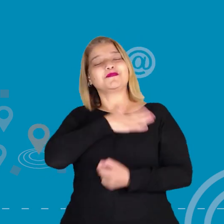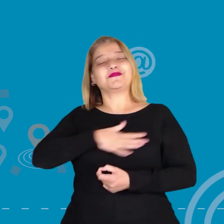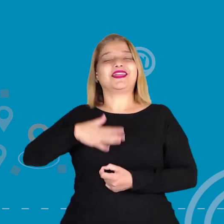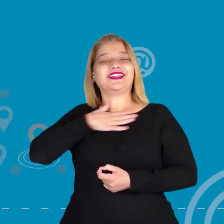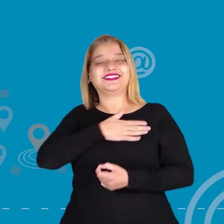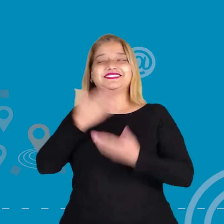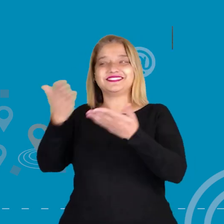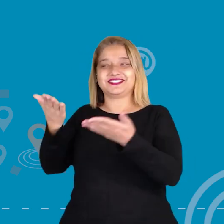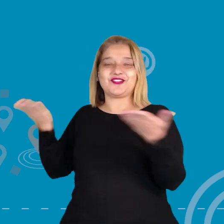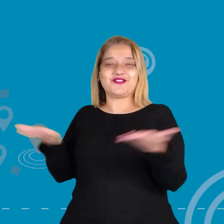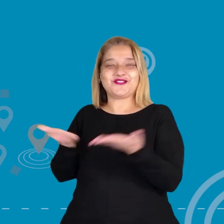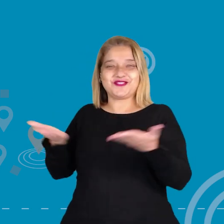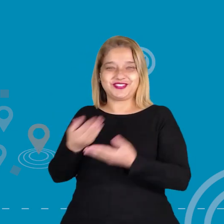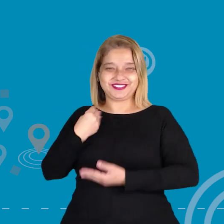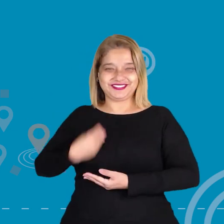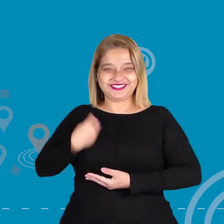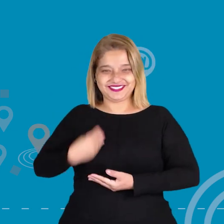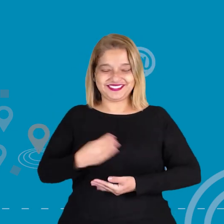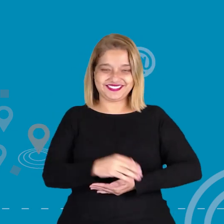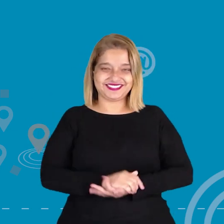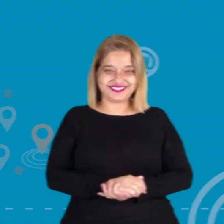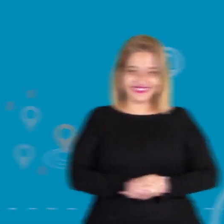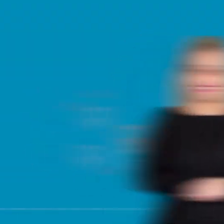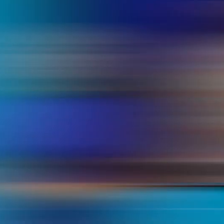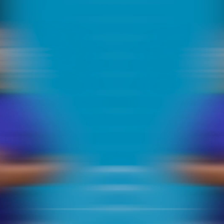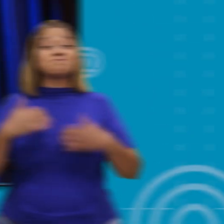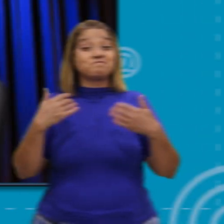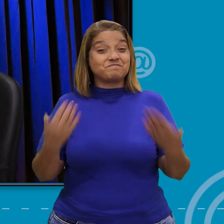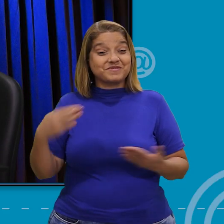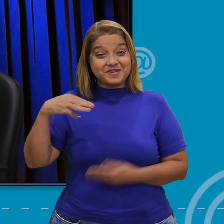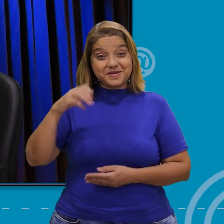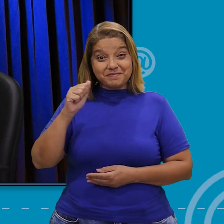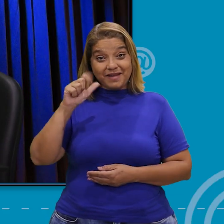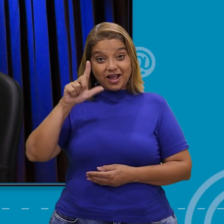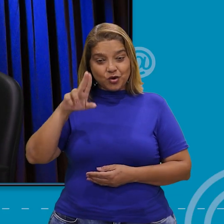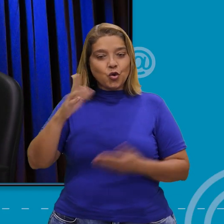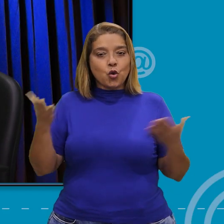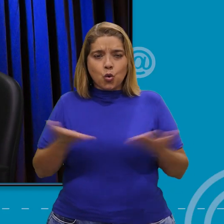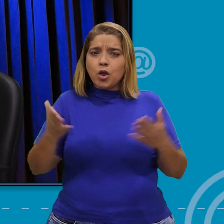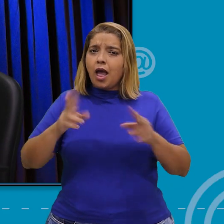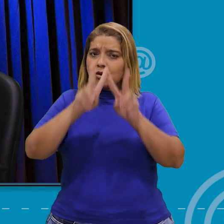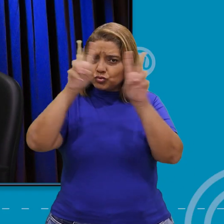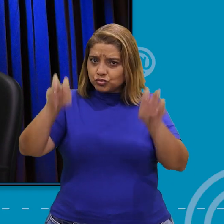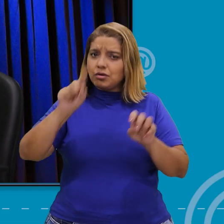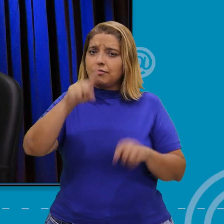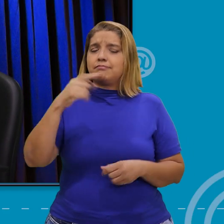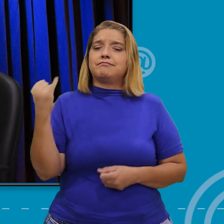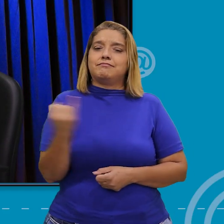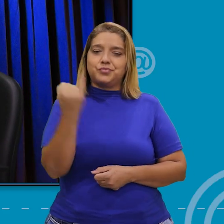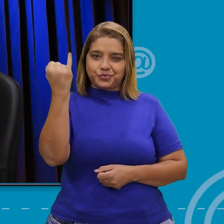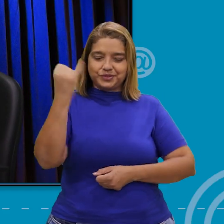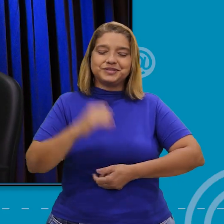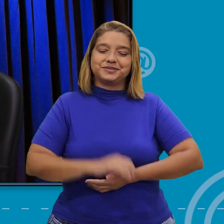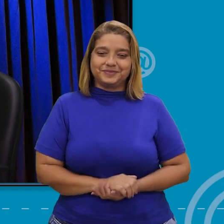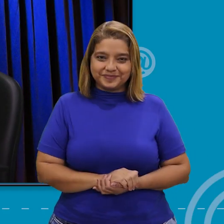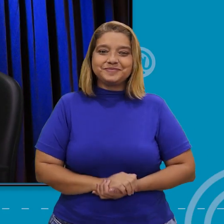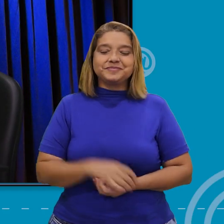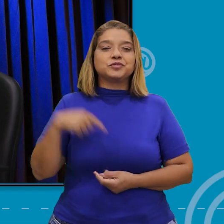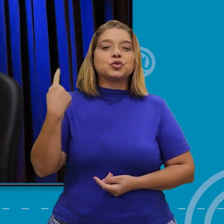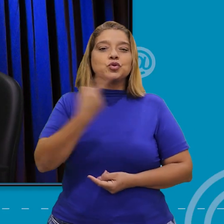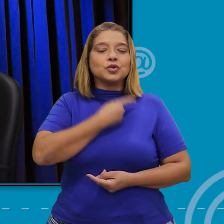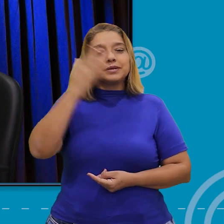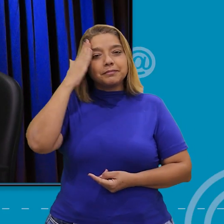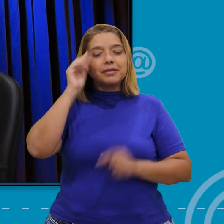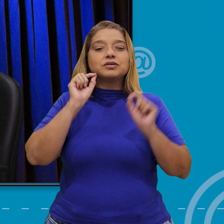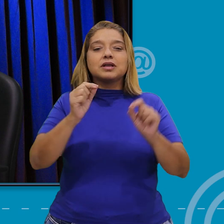TT, Nair, que prazer tê-la aqui conosco. Pois é, Malu, esse é um assunto extremamente importante, né?